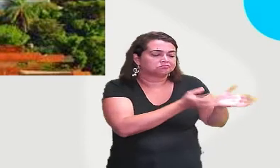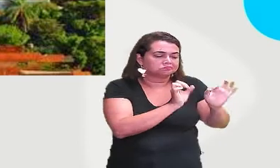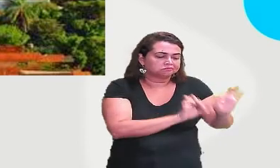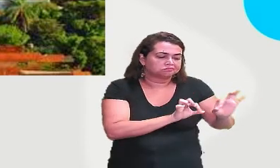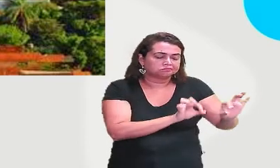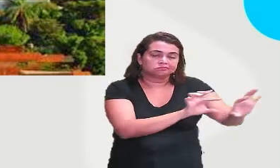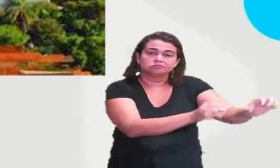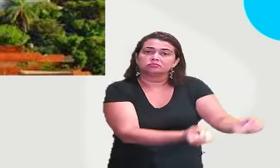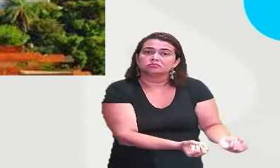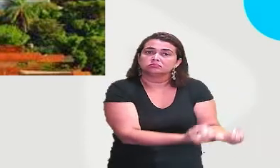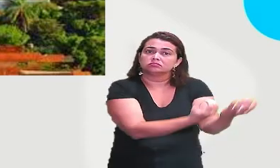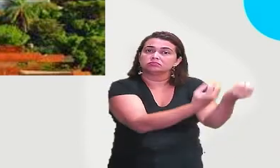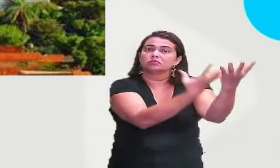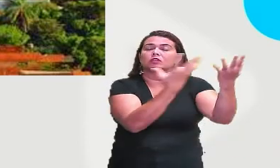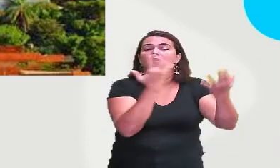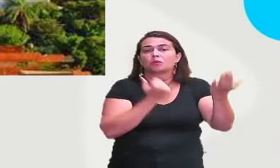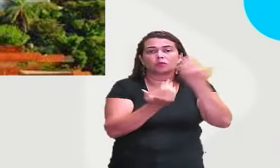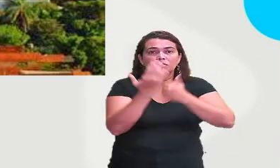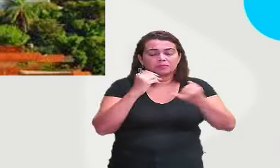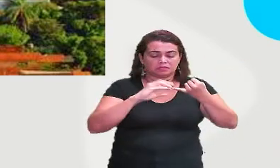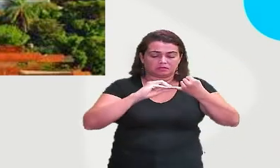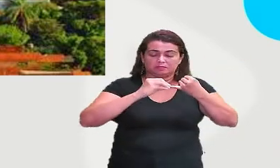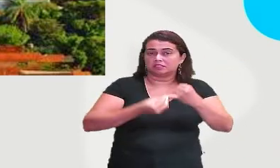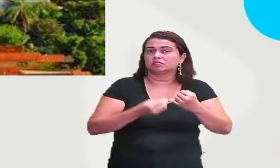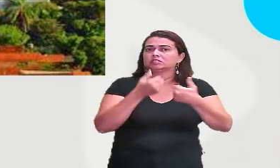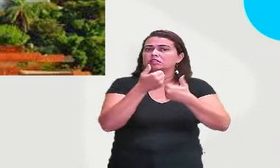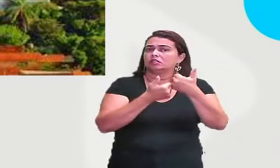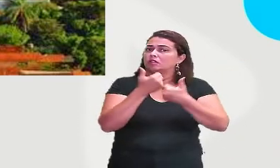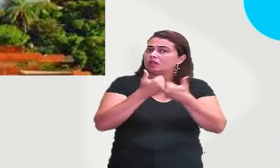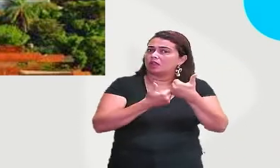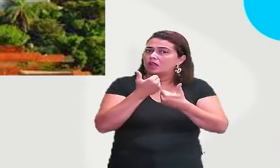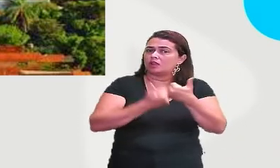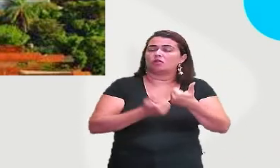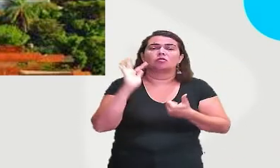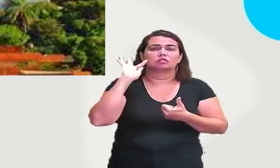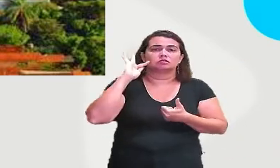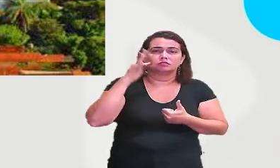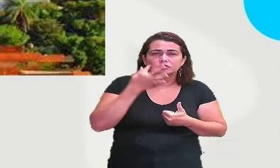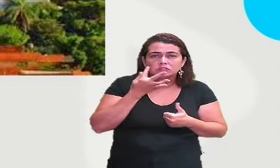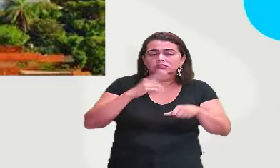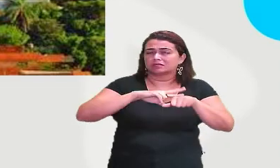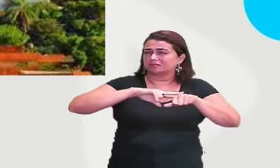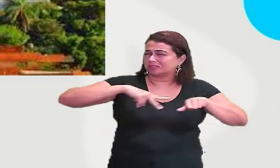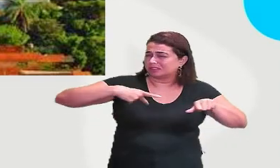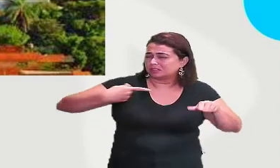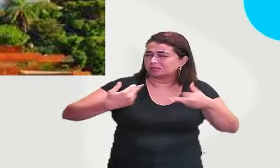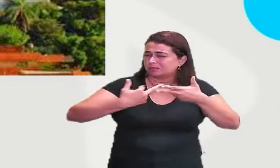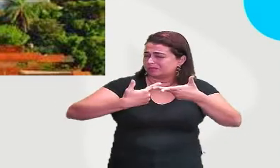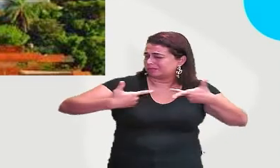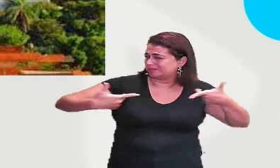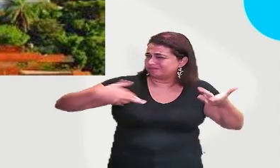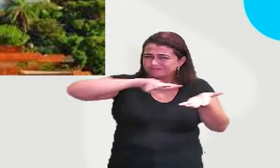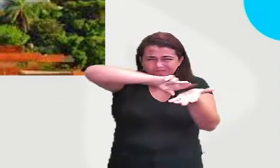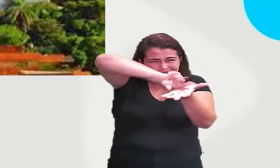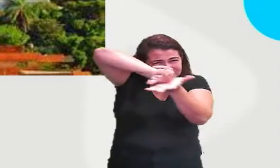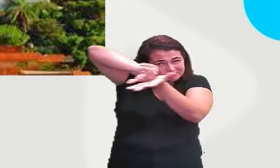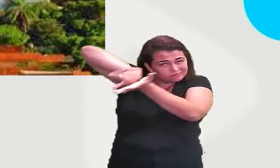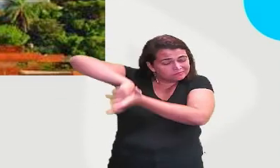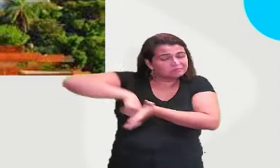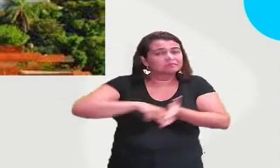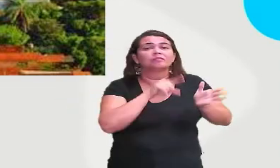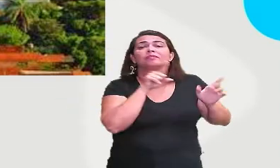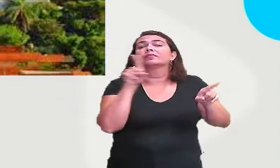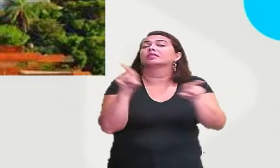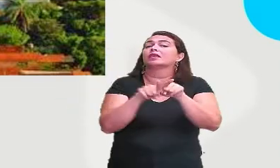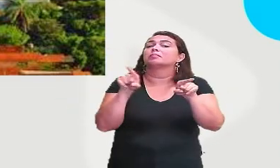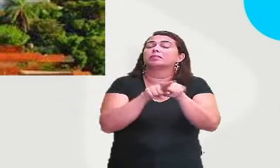como o nosso querido feijão, arroz, frutas, legumes, etc. E a